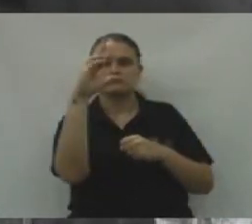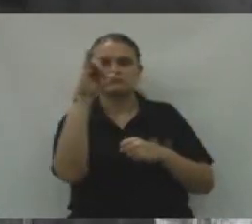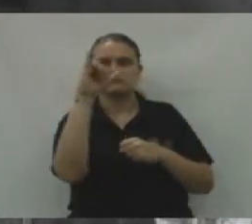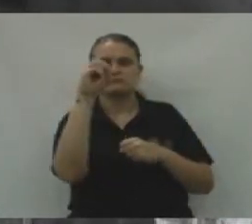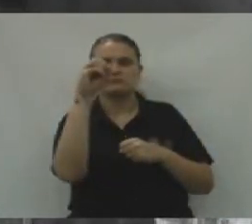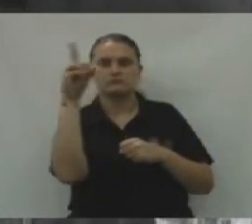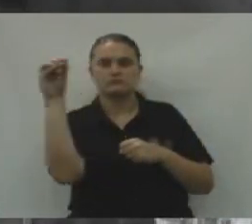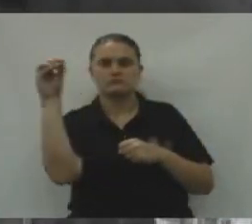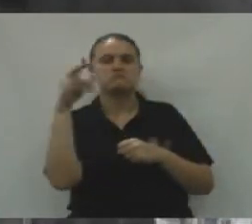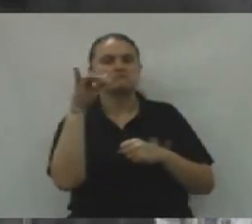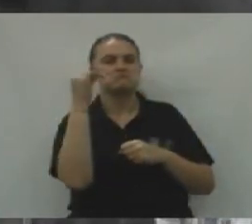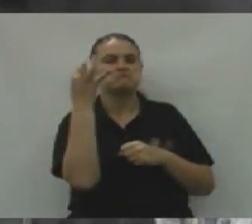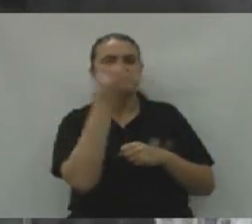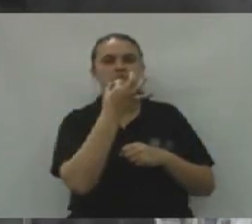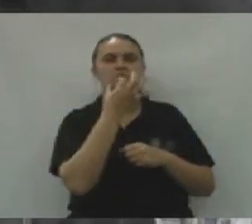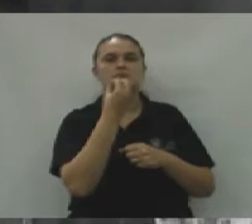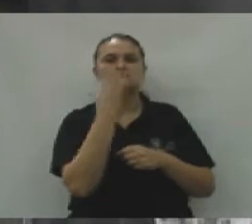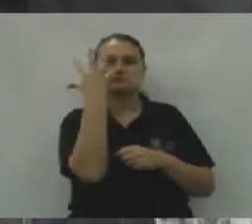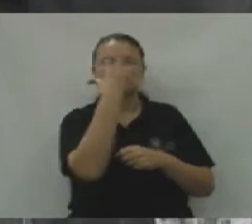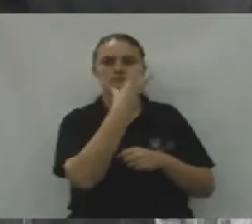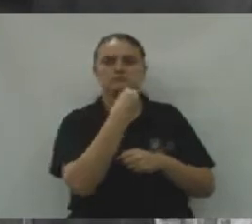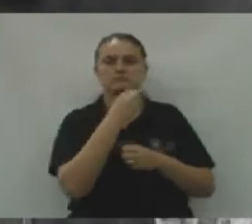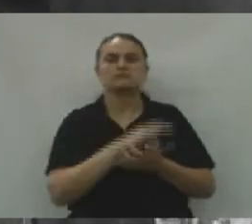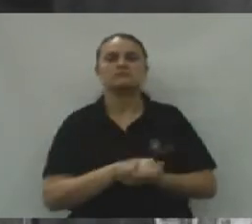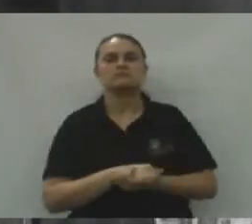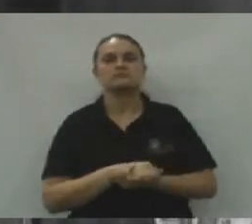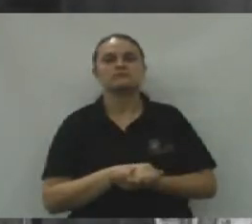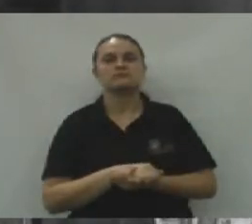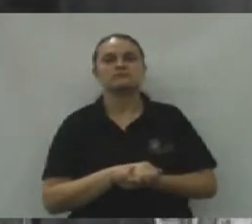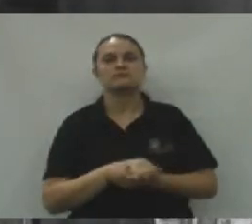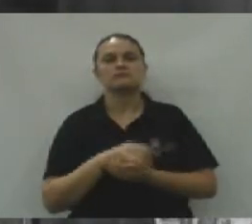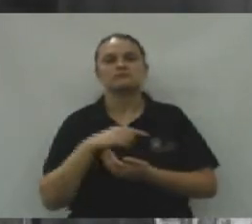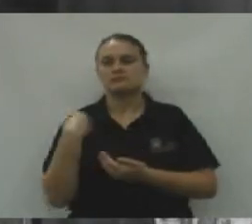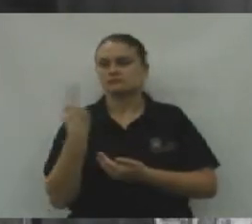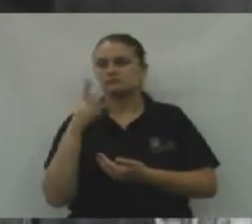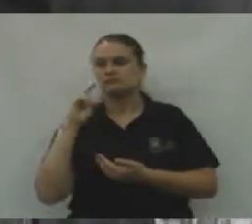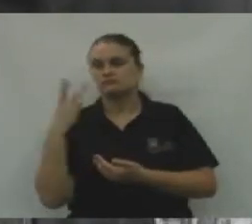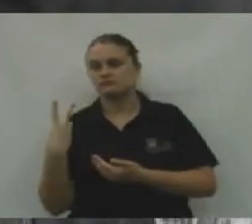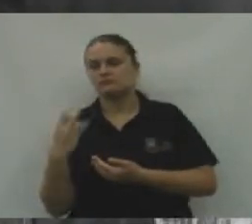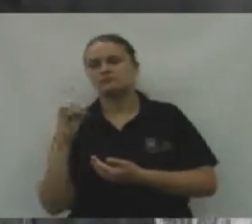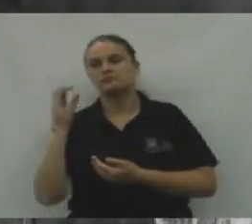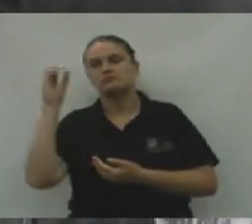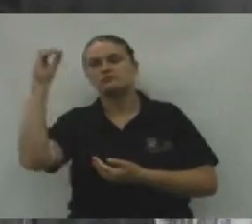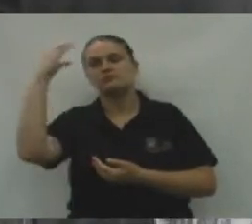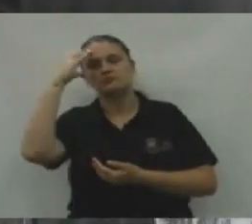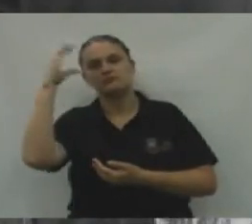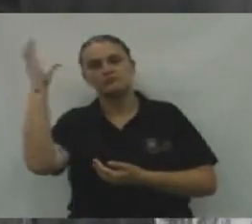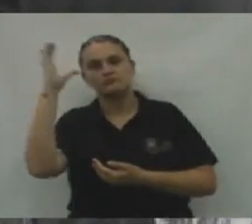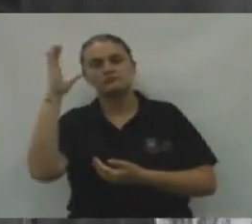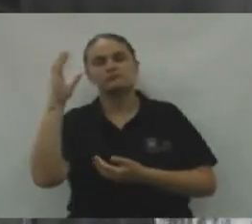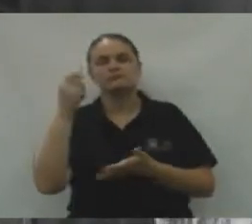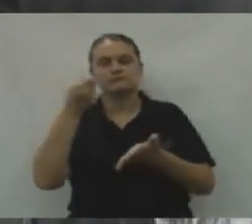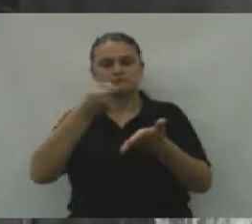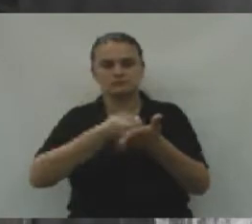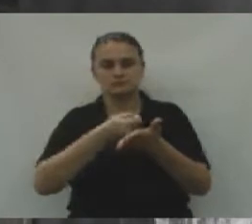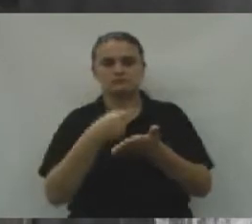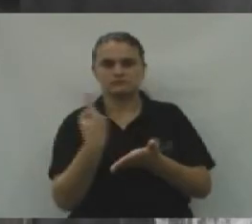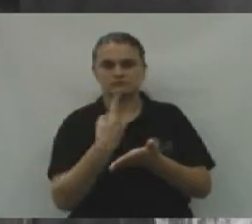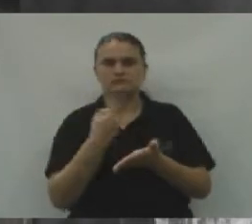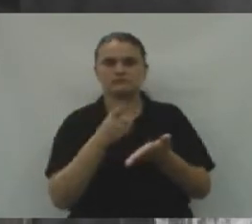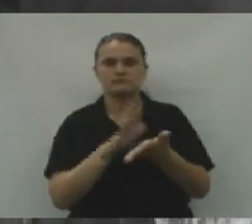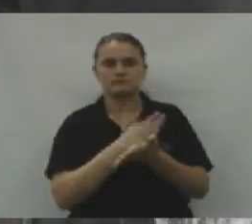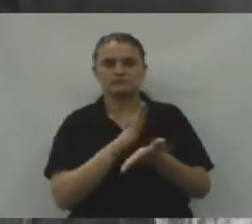vai ficar muito bonito. Nós fomos com alguns vereadores até Curitiba, pagando nossas